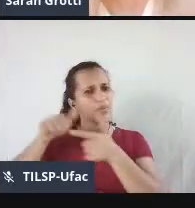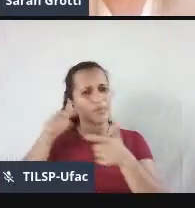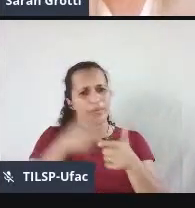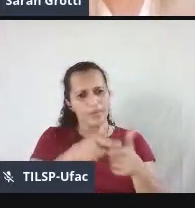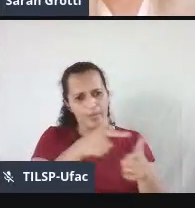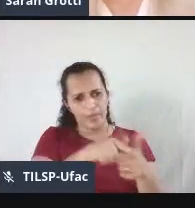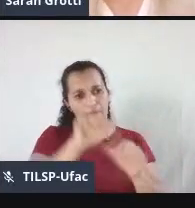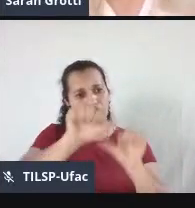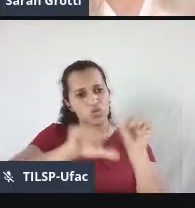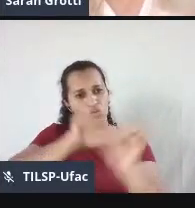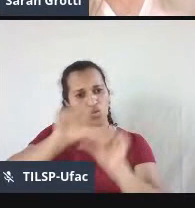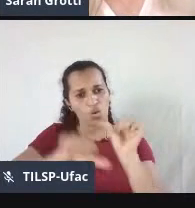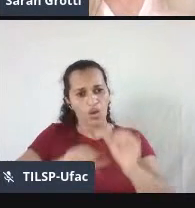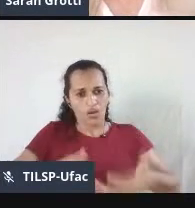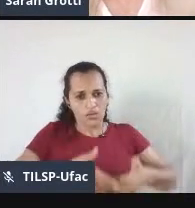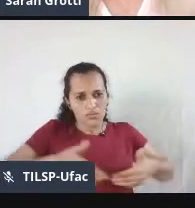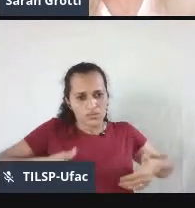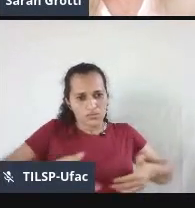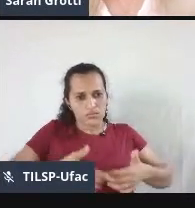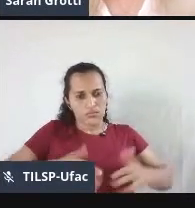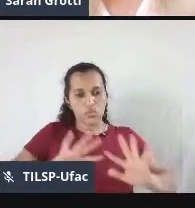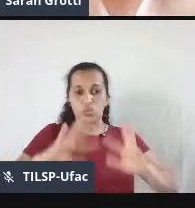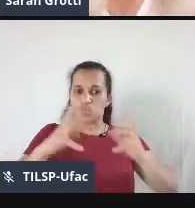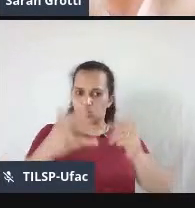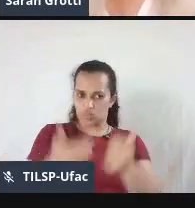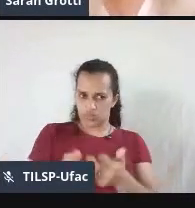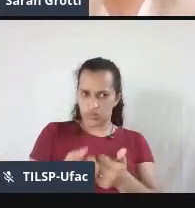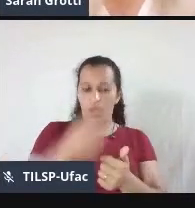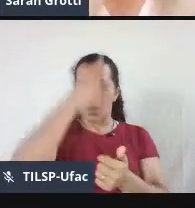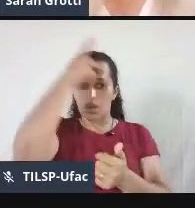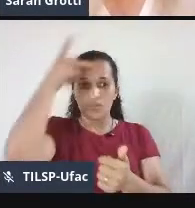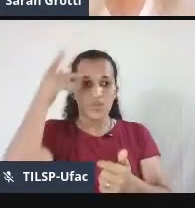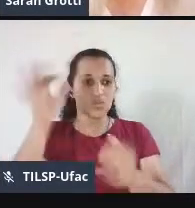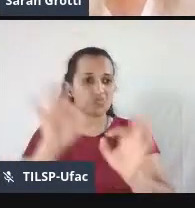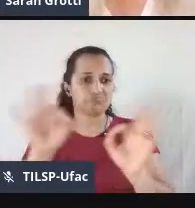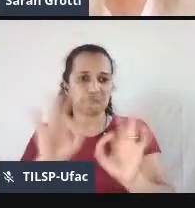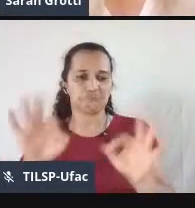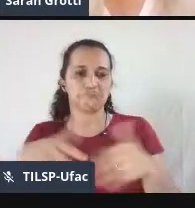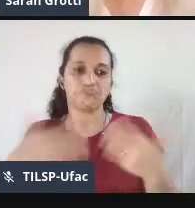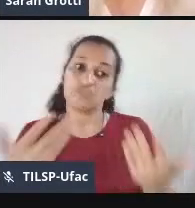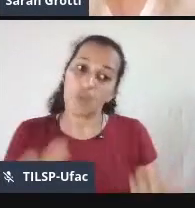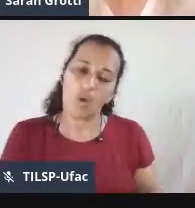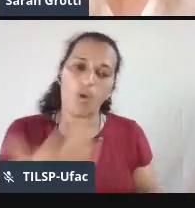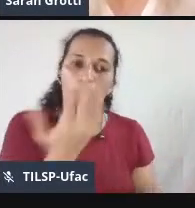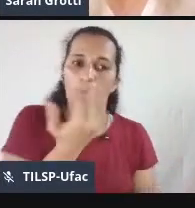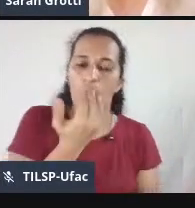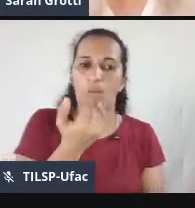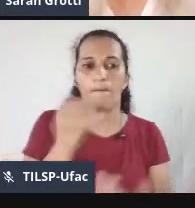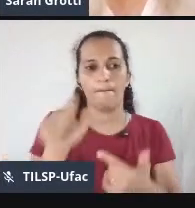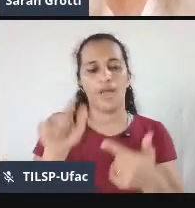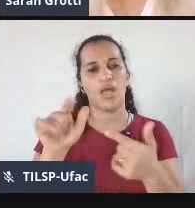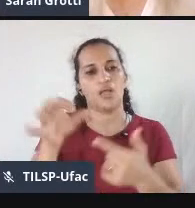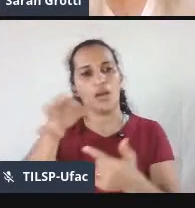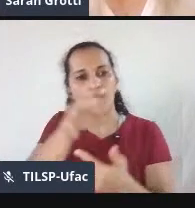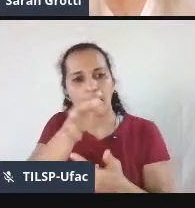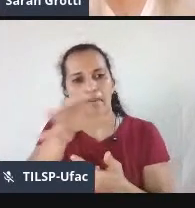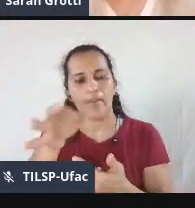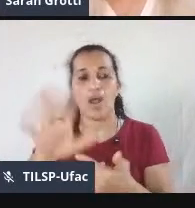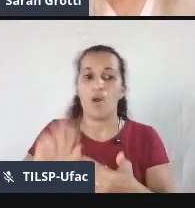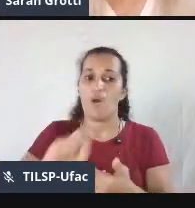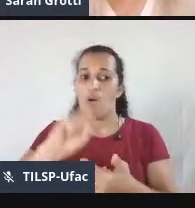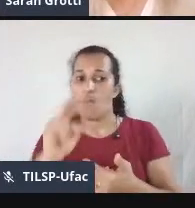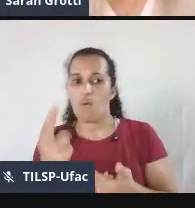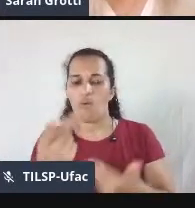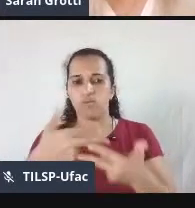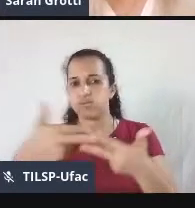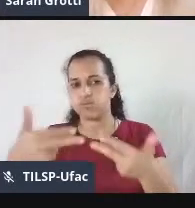de fermentação. Que a pessoa não deve ter feito o preparo da leguminosa ou está consumindo algum produto, alguma leguminosa